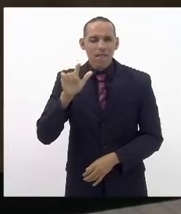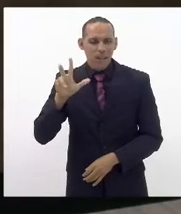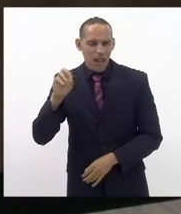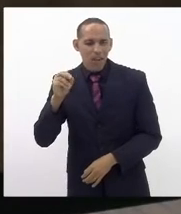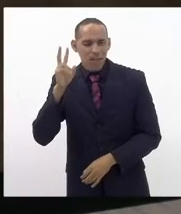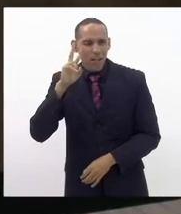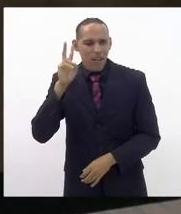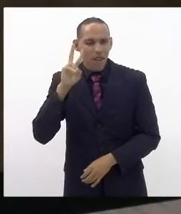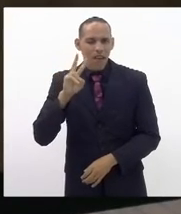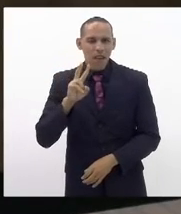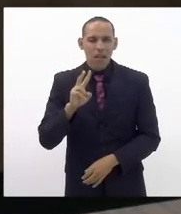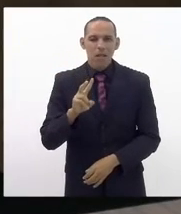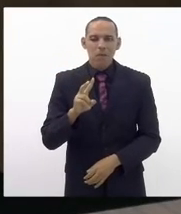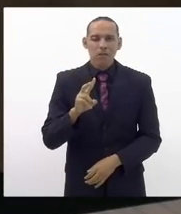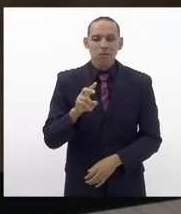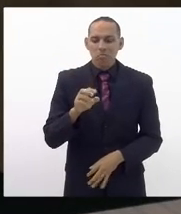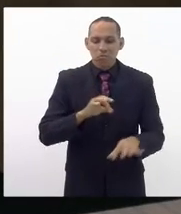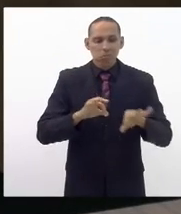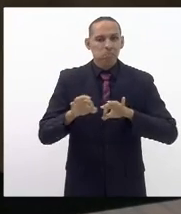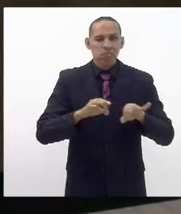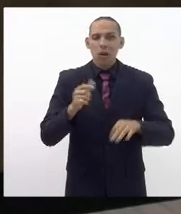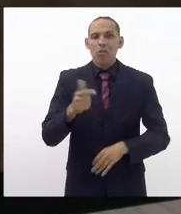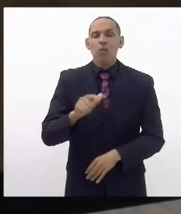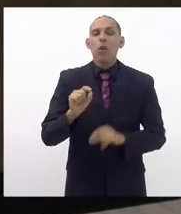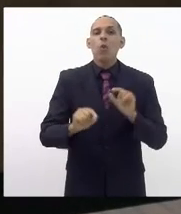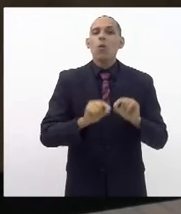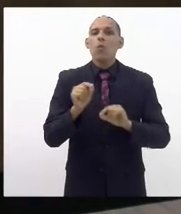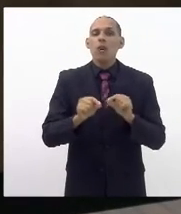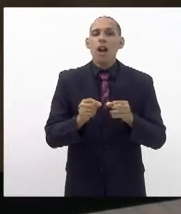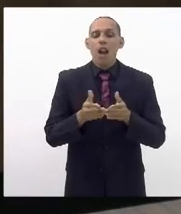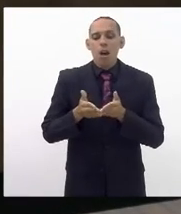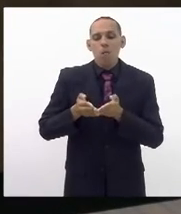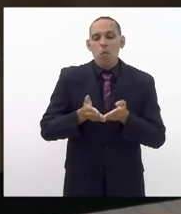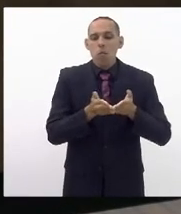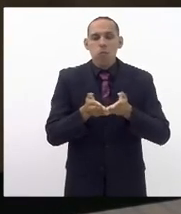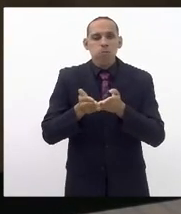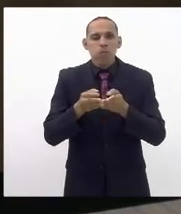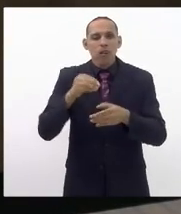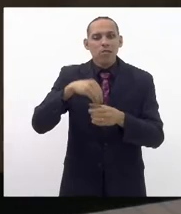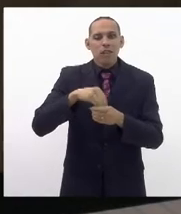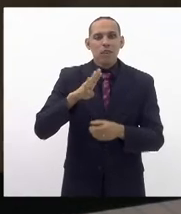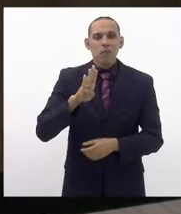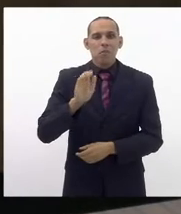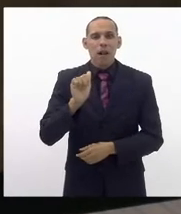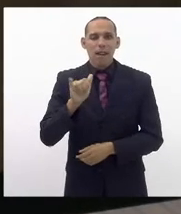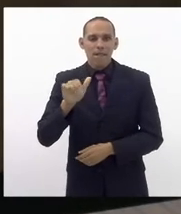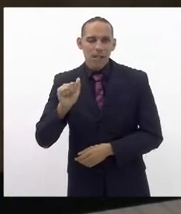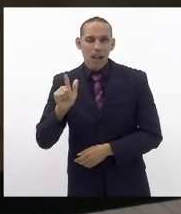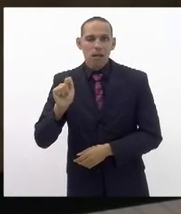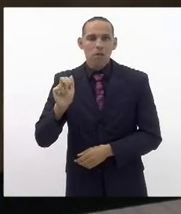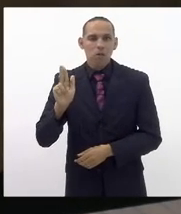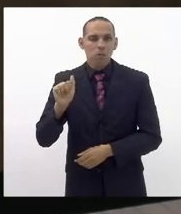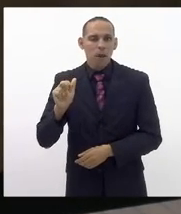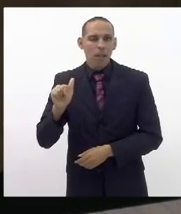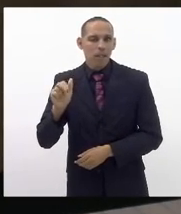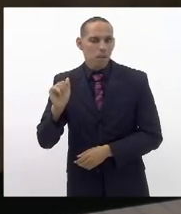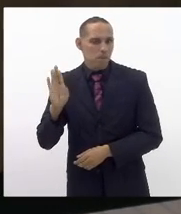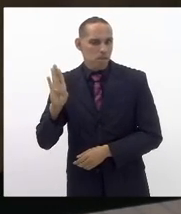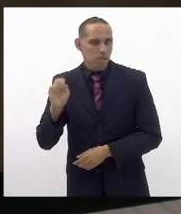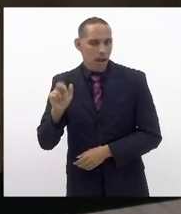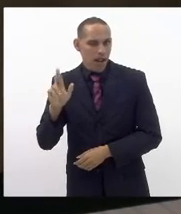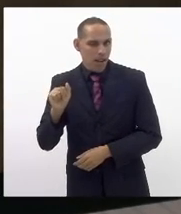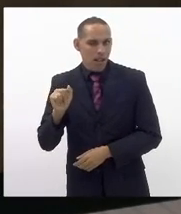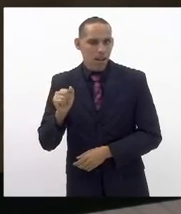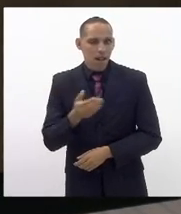parlamentar, sem controle o tráfego de embarcações na Baía de Guanabara, e os pescadores artesanais